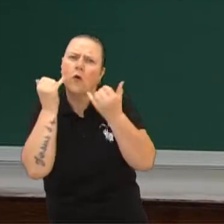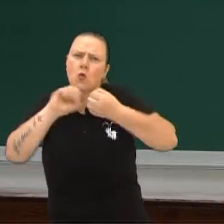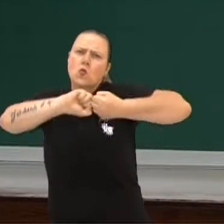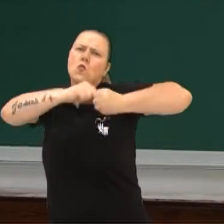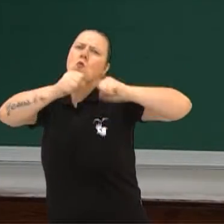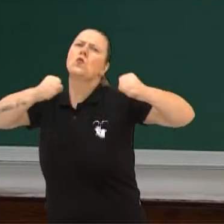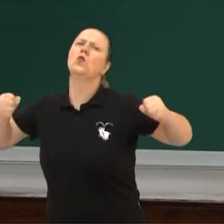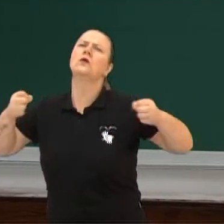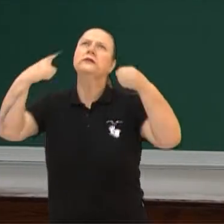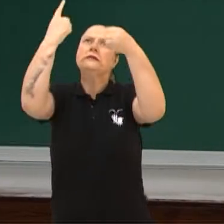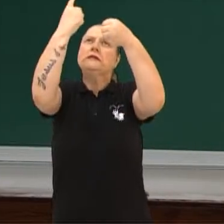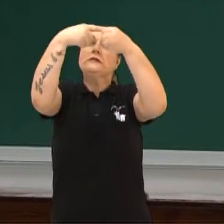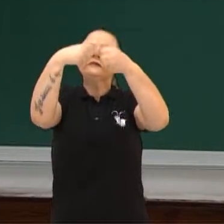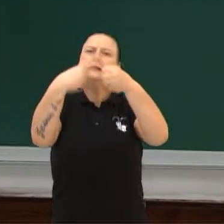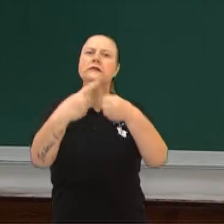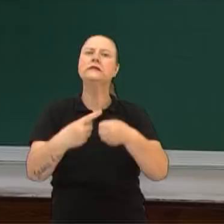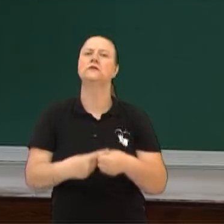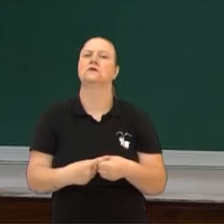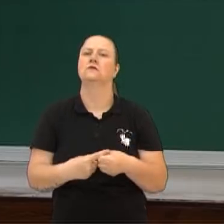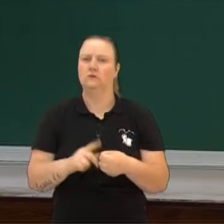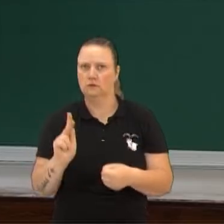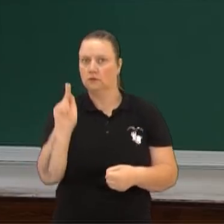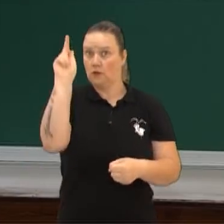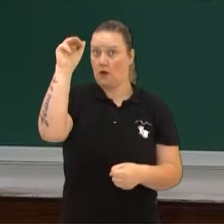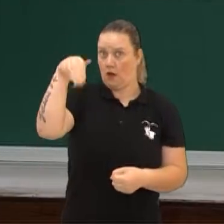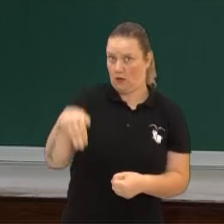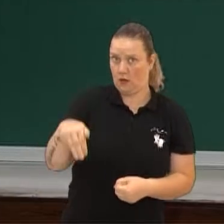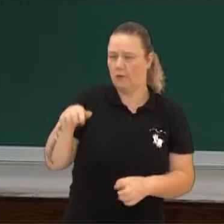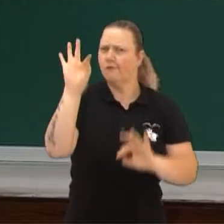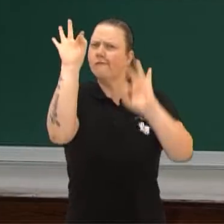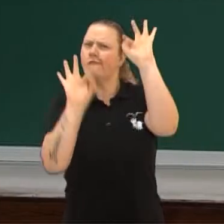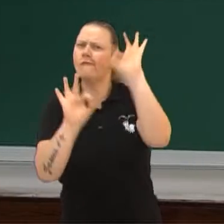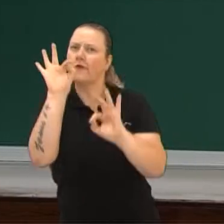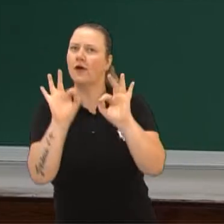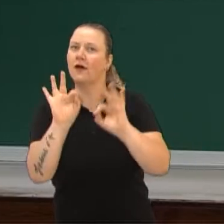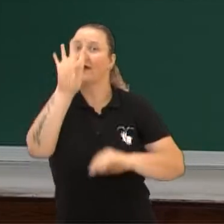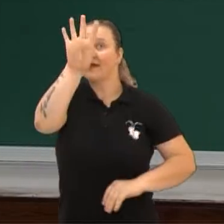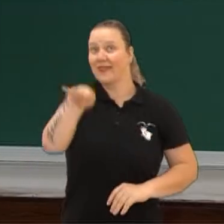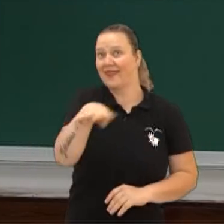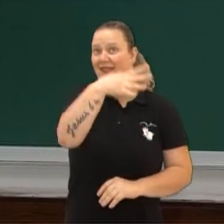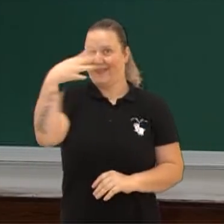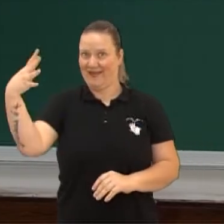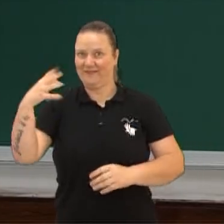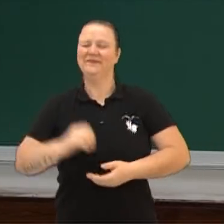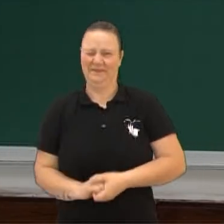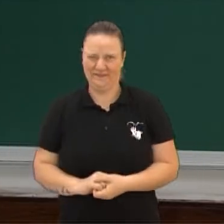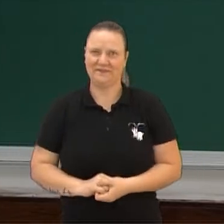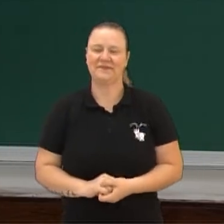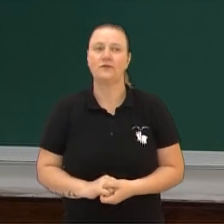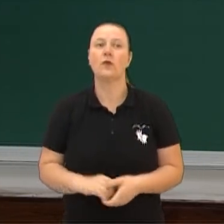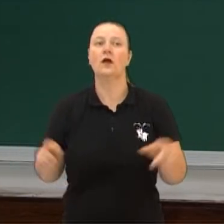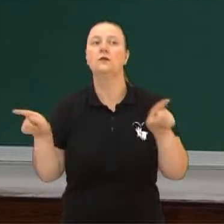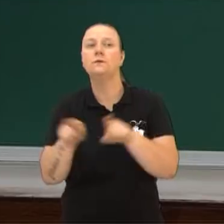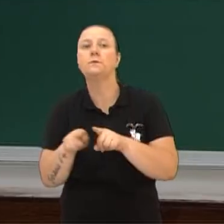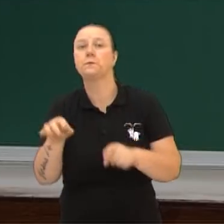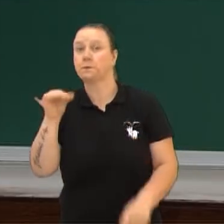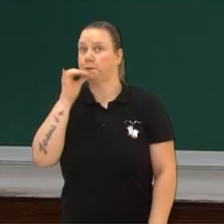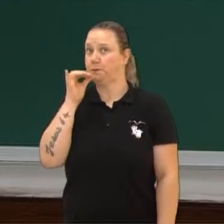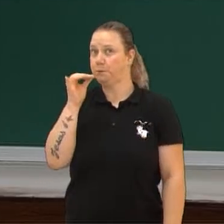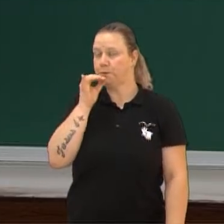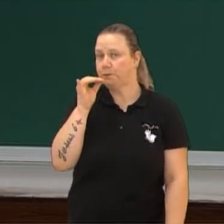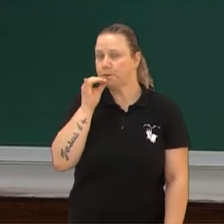tamanho da cidade. Veja só, está em quilômetros quadrados. Está organizado em uma tabela. Então, olha só esse